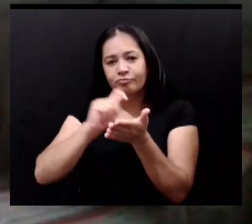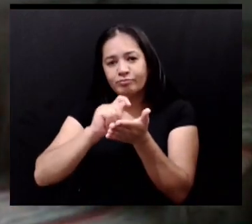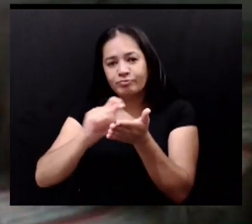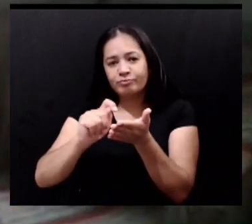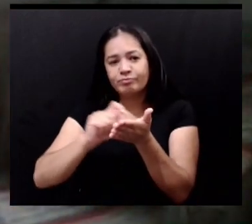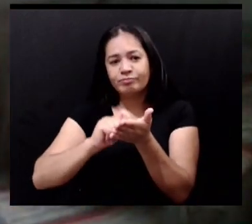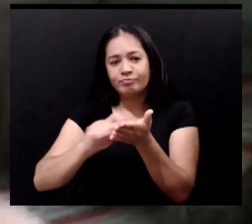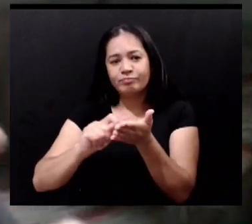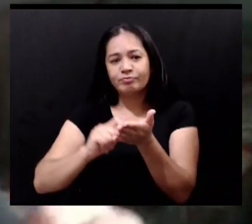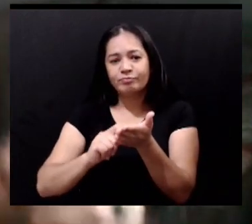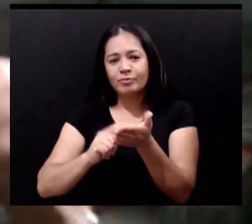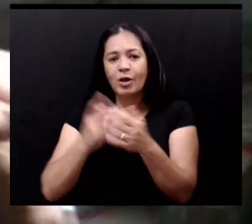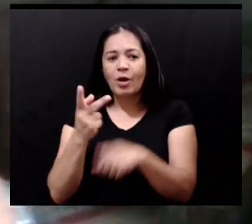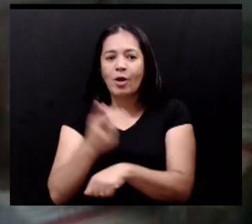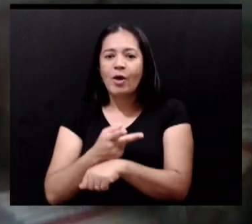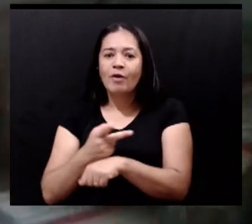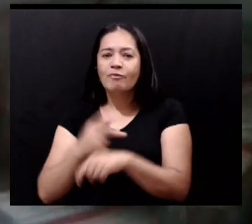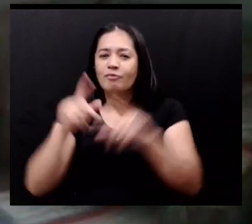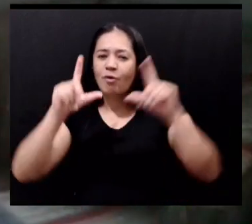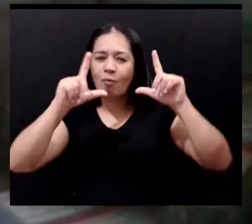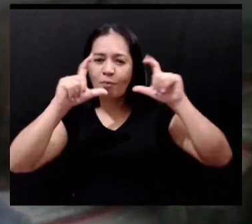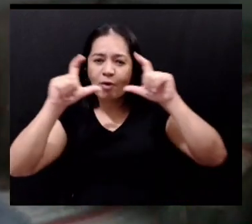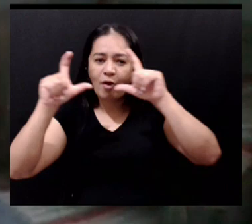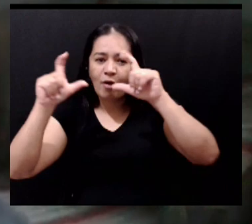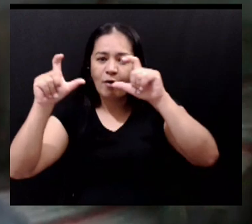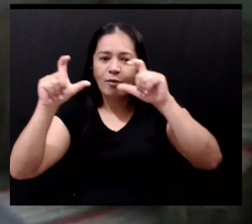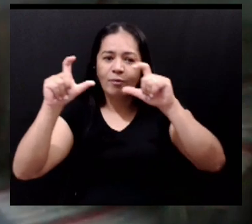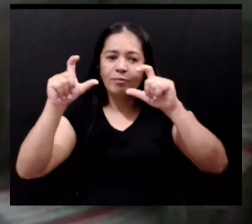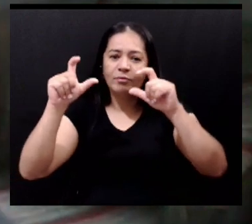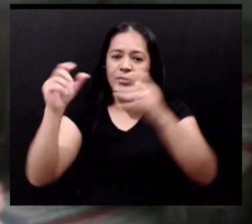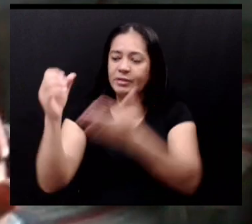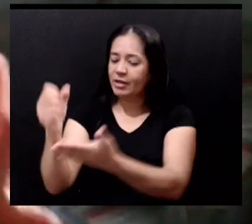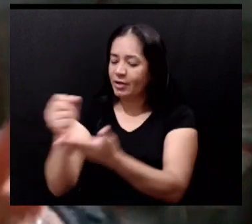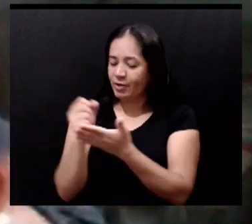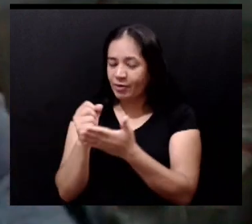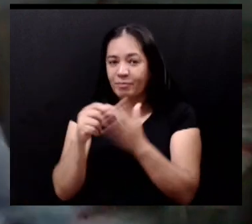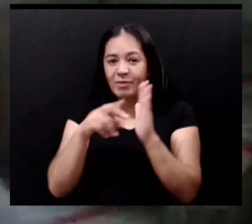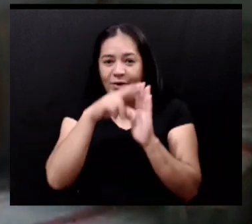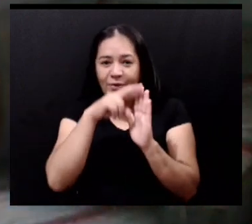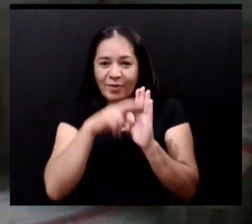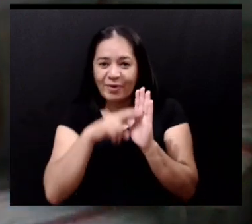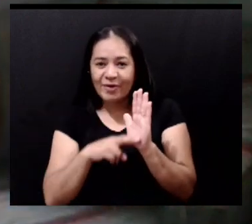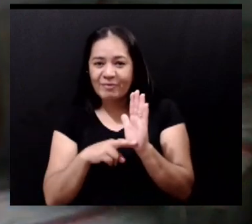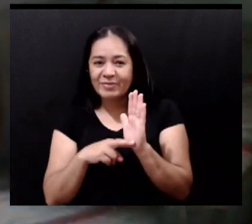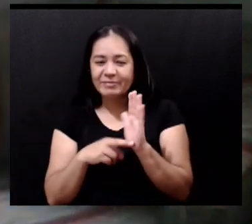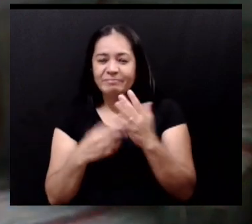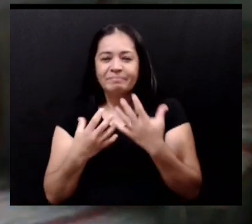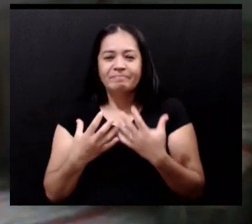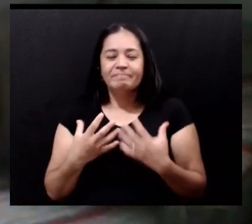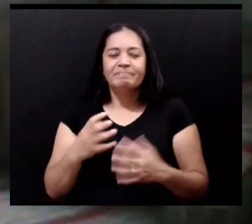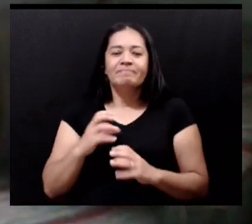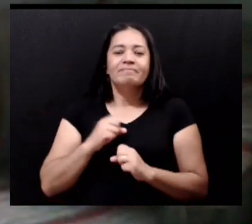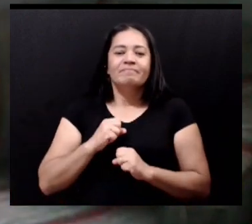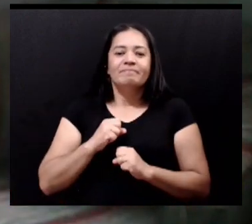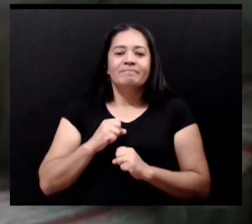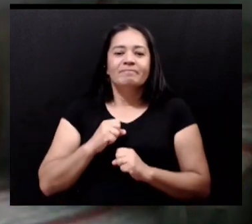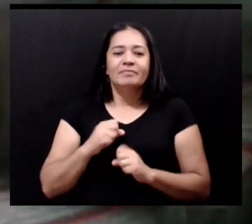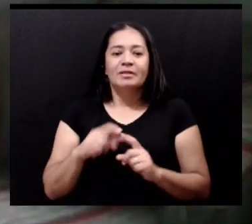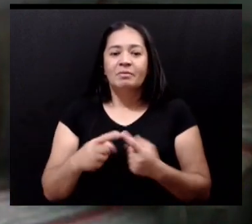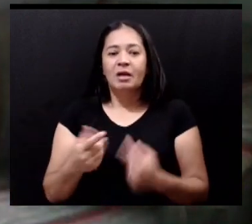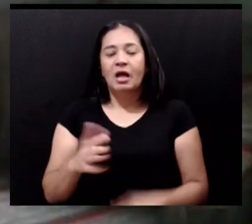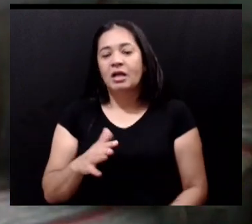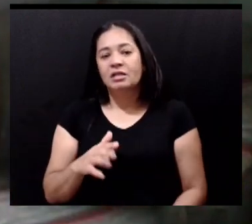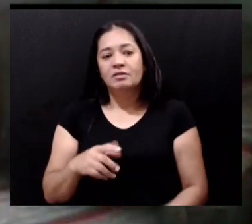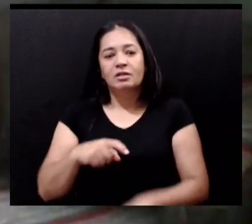uma fotografia, eu pego uma receita afetiva. Né? Mas tem hora que eu estou ali, a minha vida está seguindo,